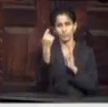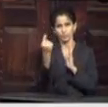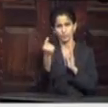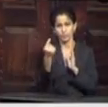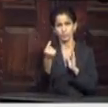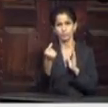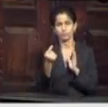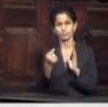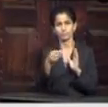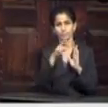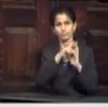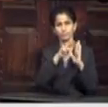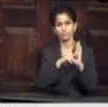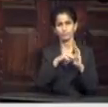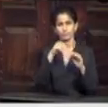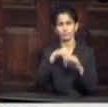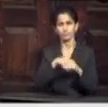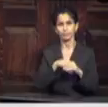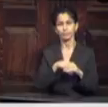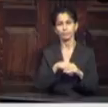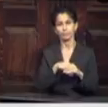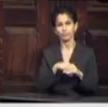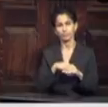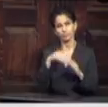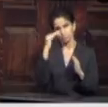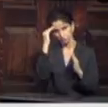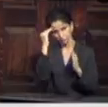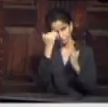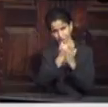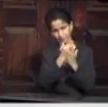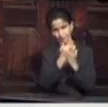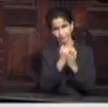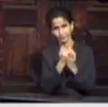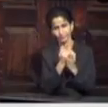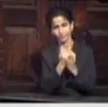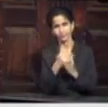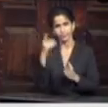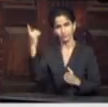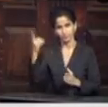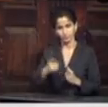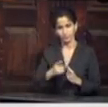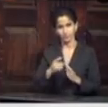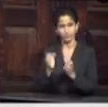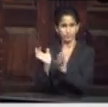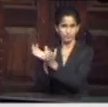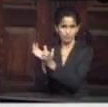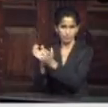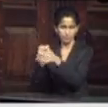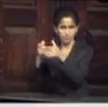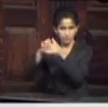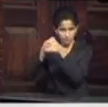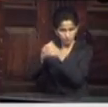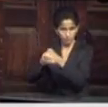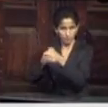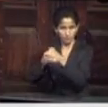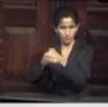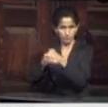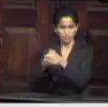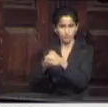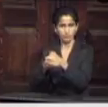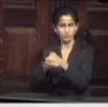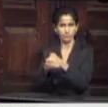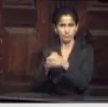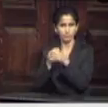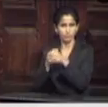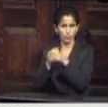Regimento Interno. Reconhecer, senhor presidente, o direito dessas bancadas, mesmo